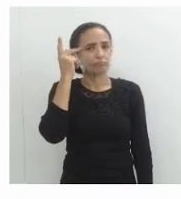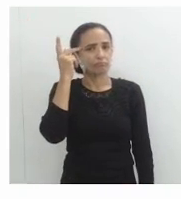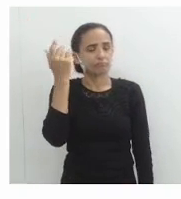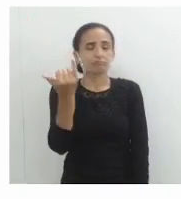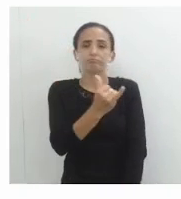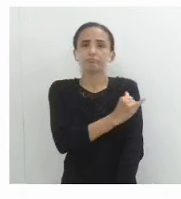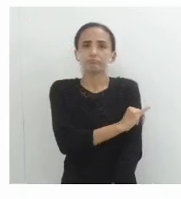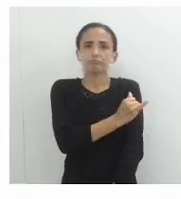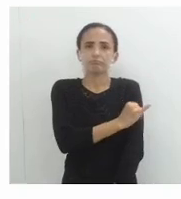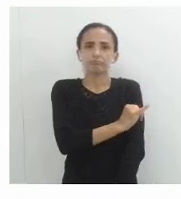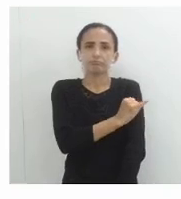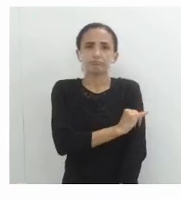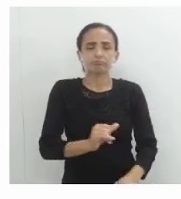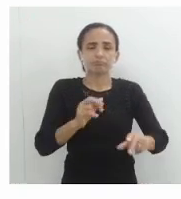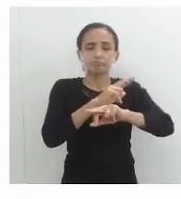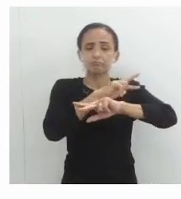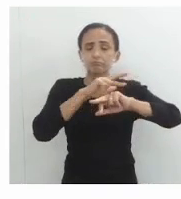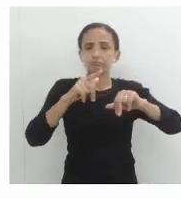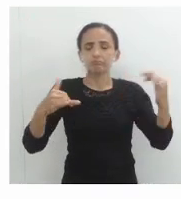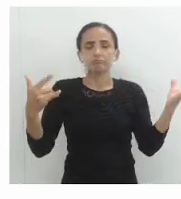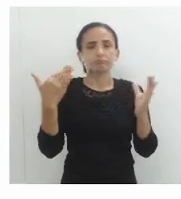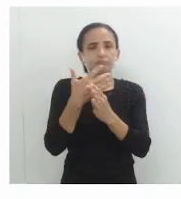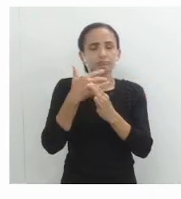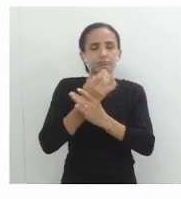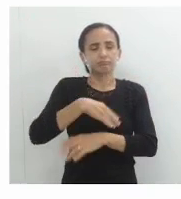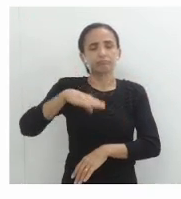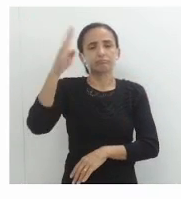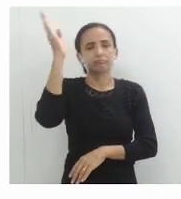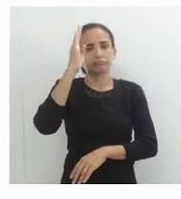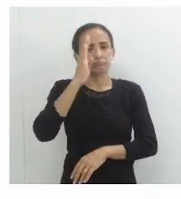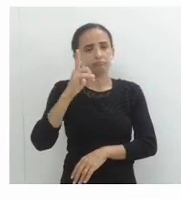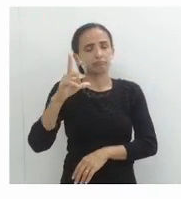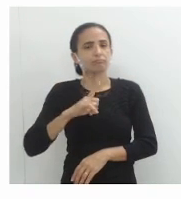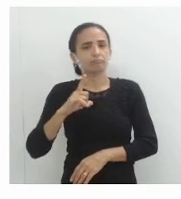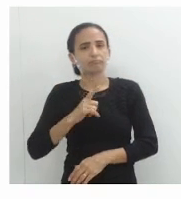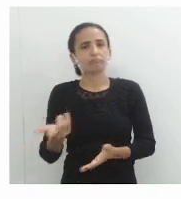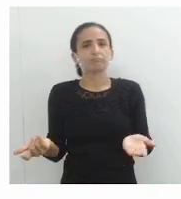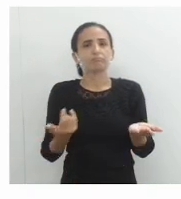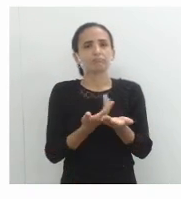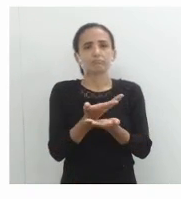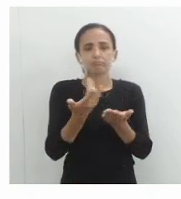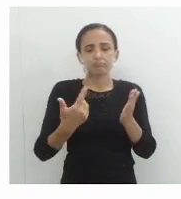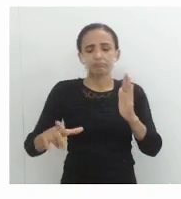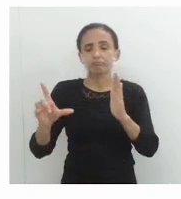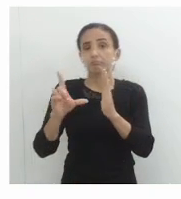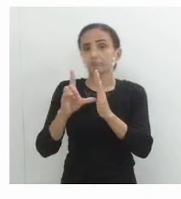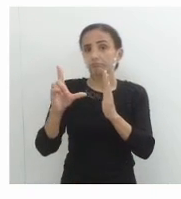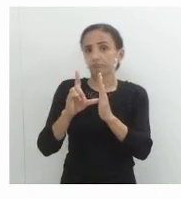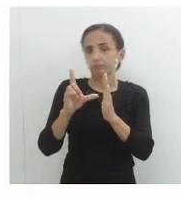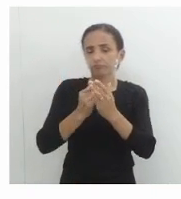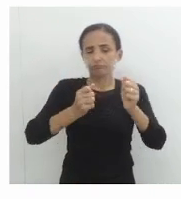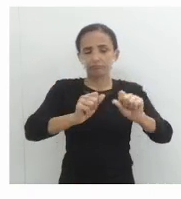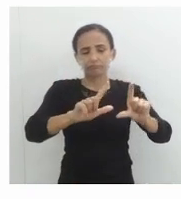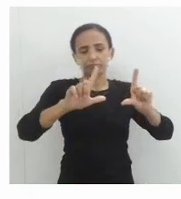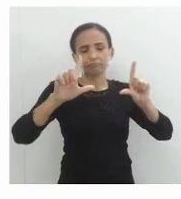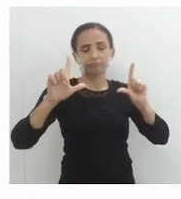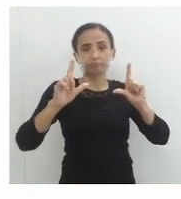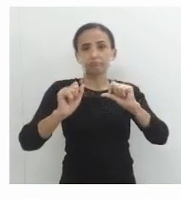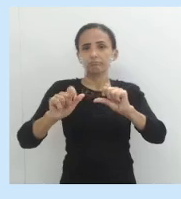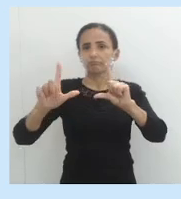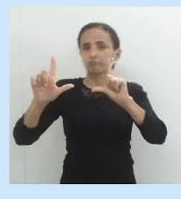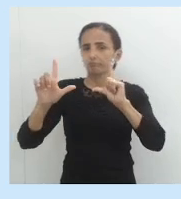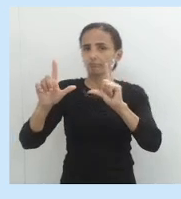então várias cidades do Brasil já tem essas galerias, né, que as pessoas vão lá, tem exposições, né, que ele também tem, a Urban